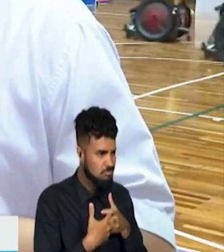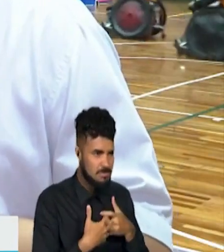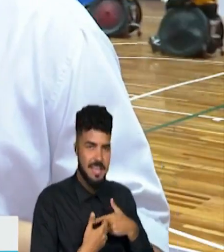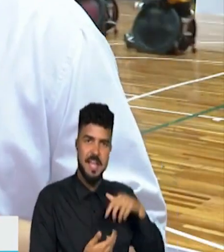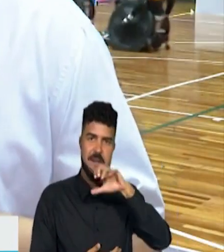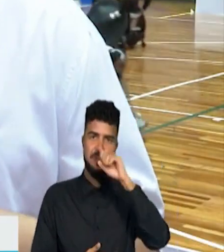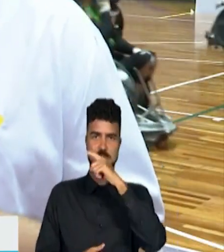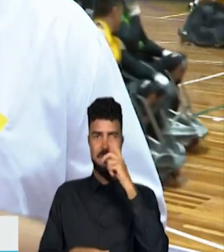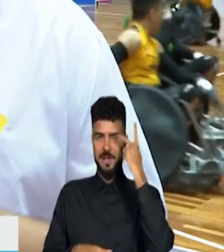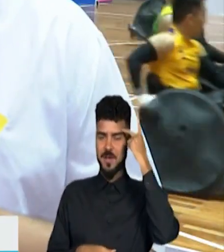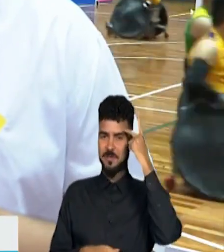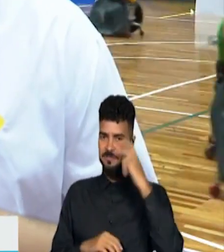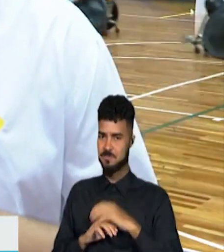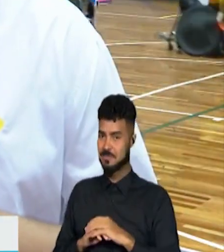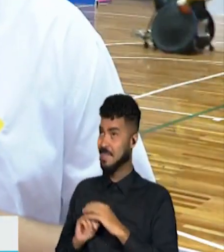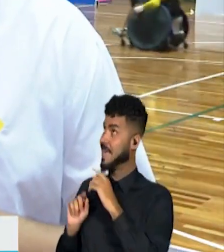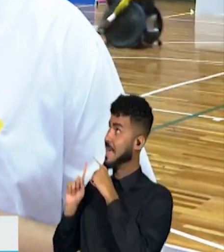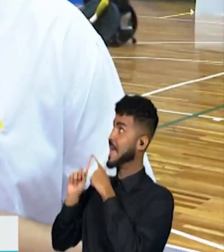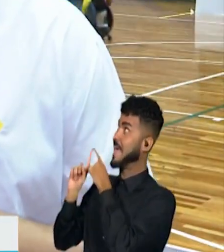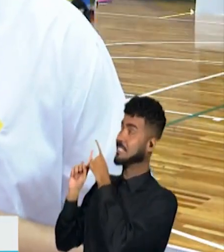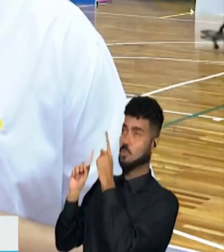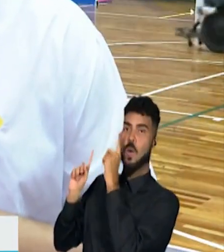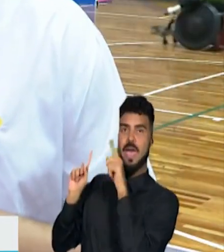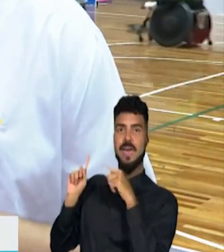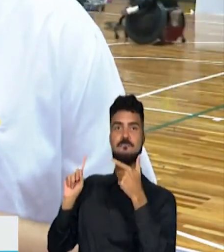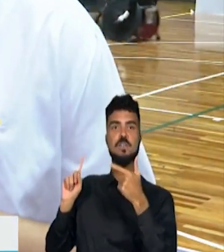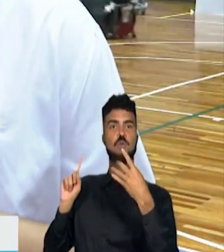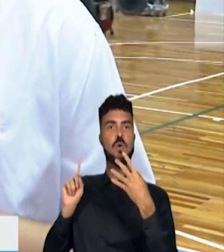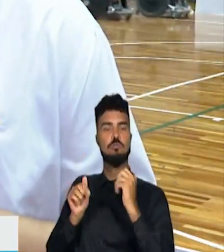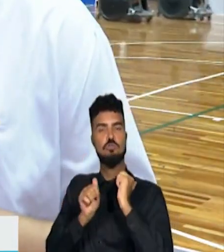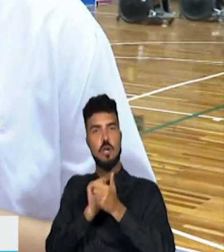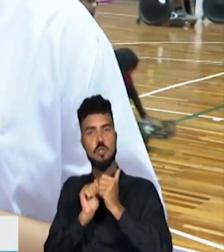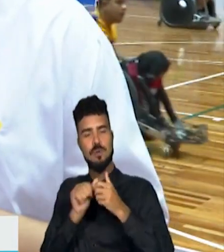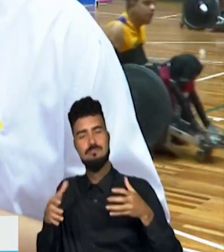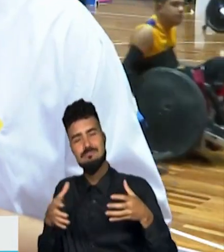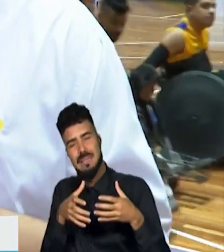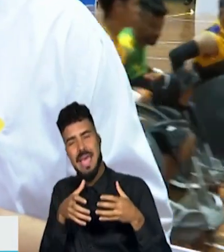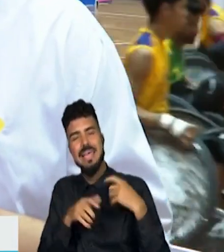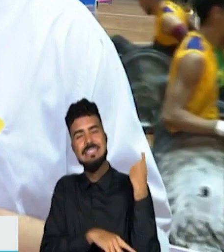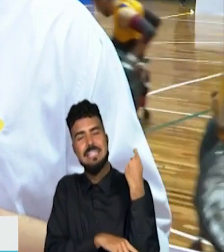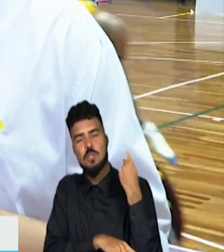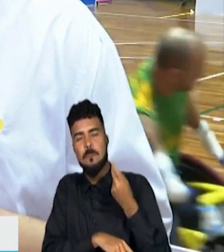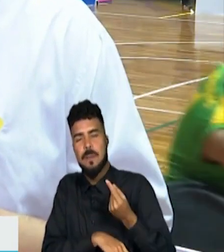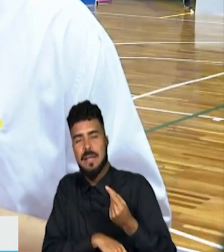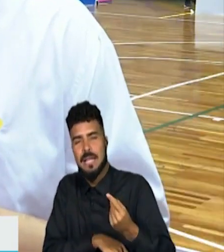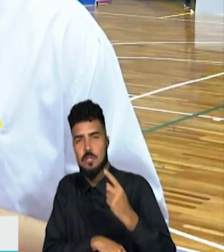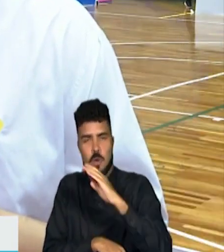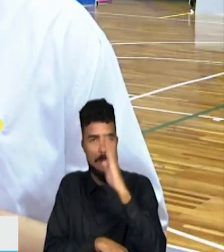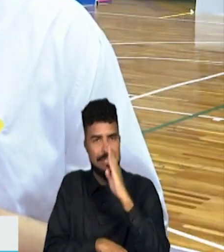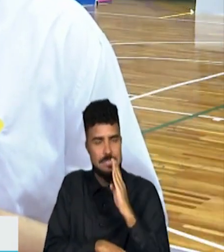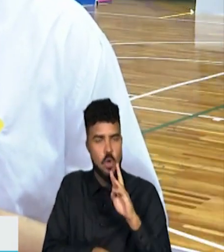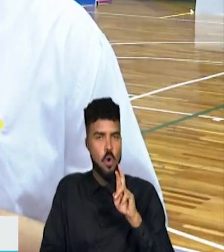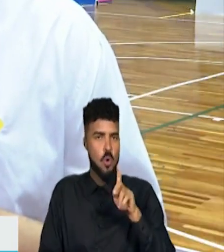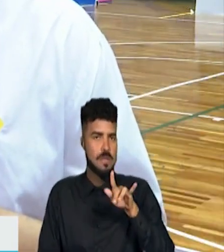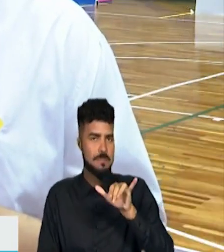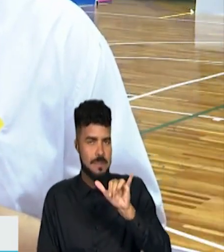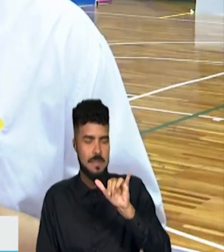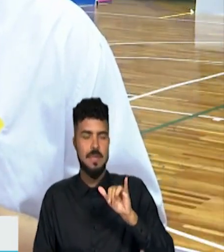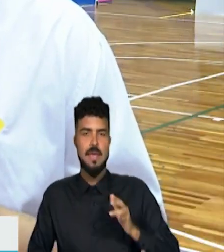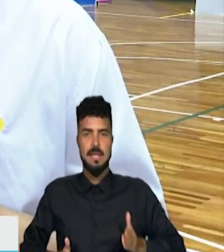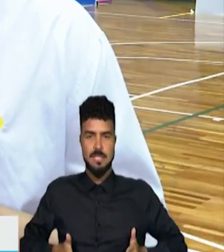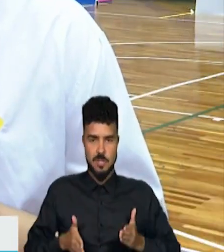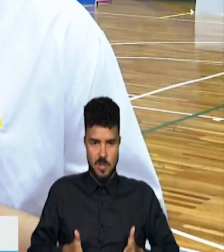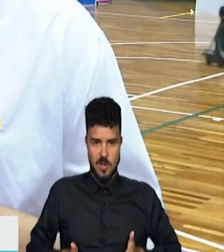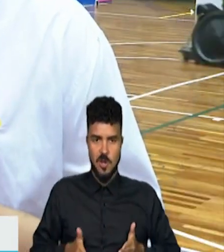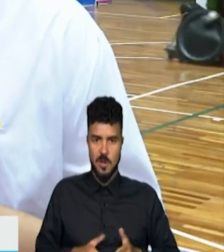os 24 jogadores que integram uma espécie de seleção permanente do Brasil no rugby em cadeira de